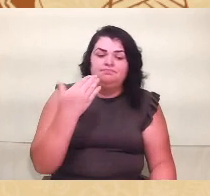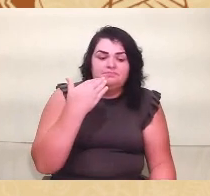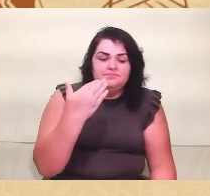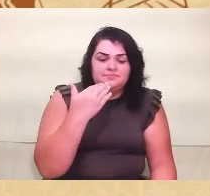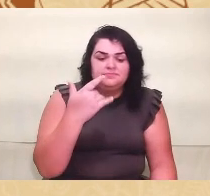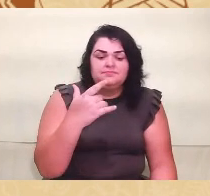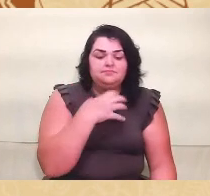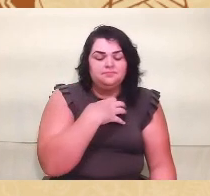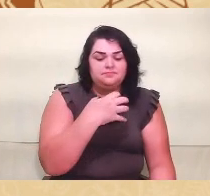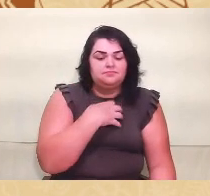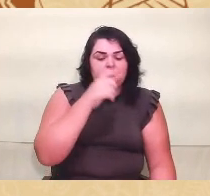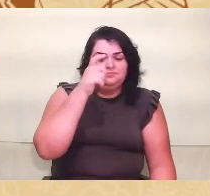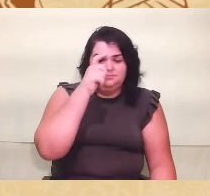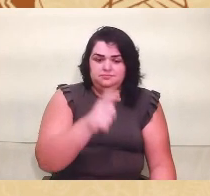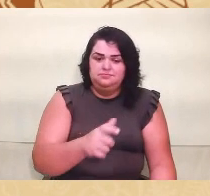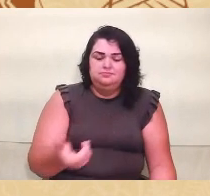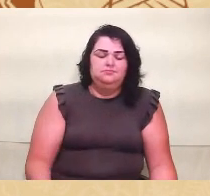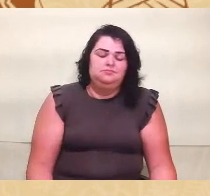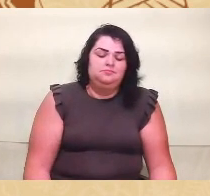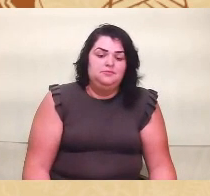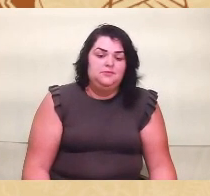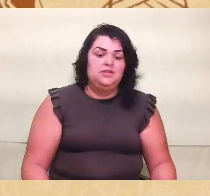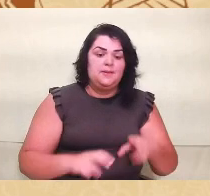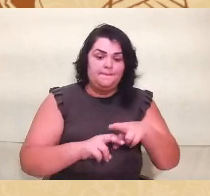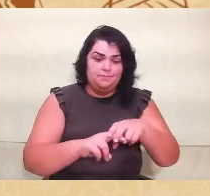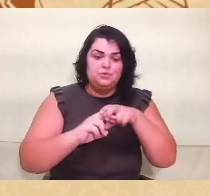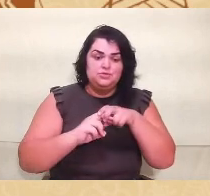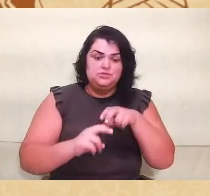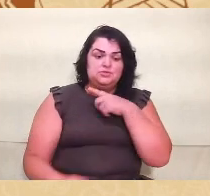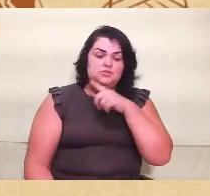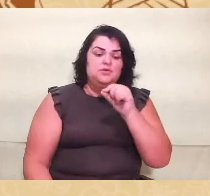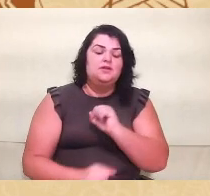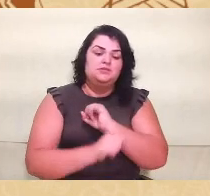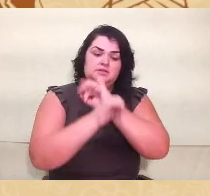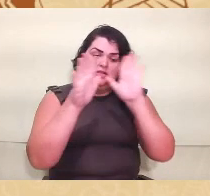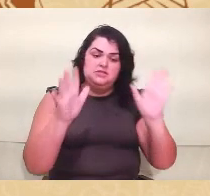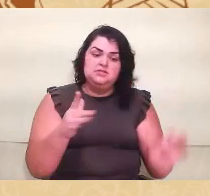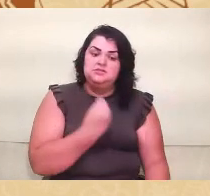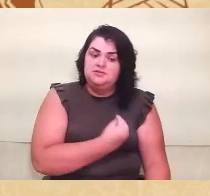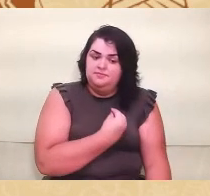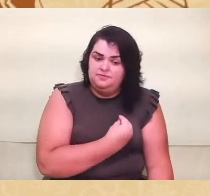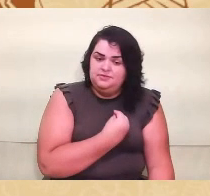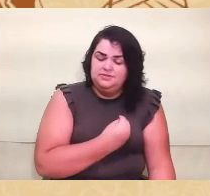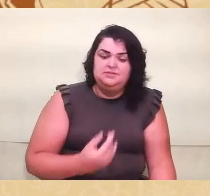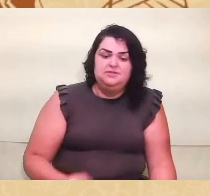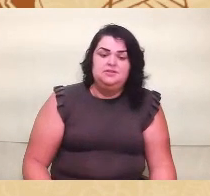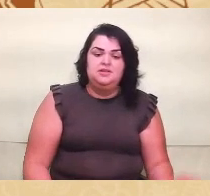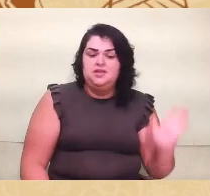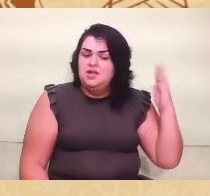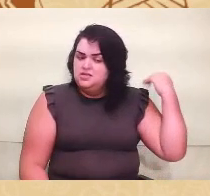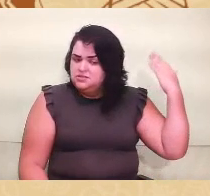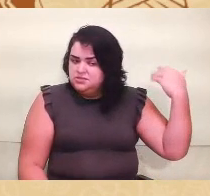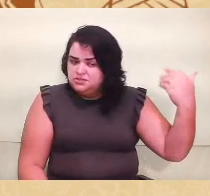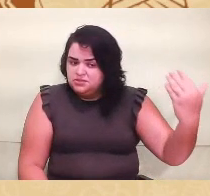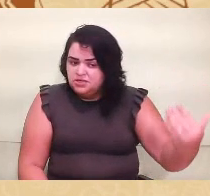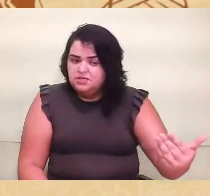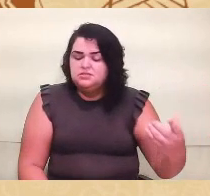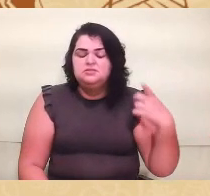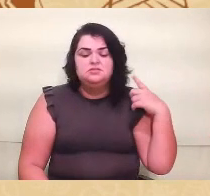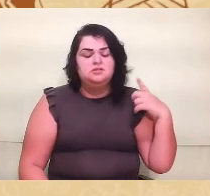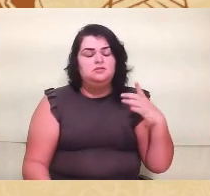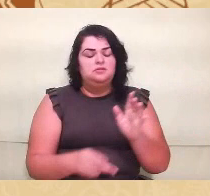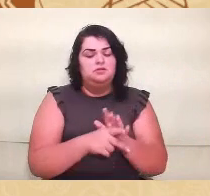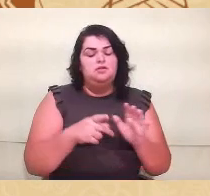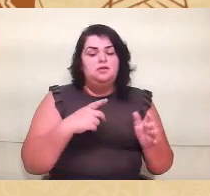aos interesses dele. Por isso, até podemos estar em suas vidas, ancestrais, presentes e futuras,